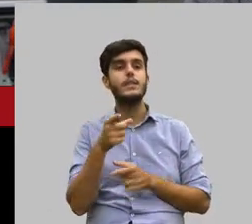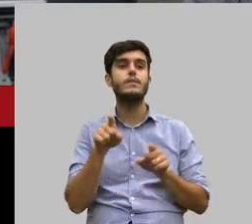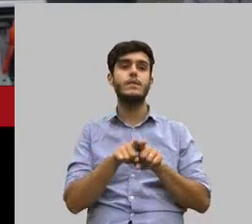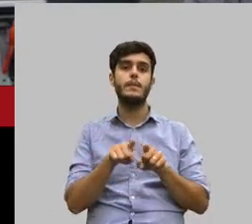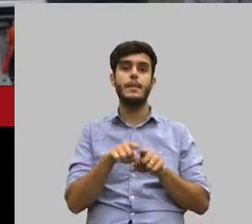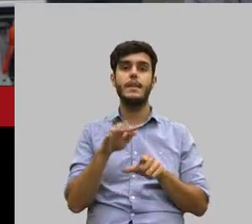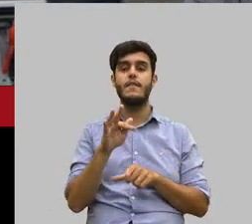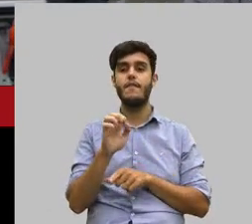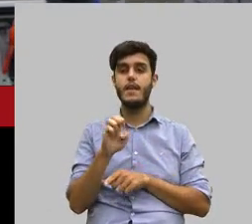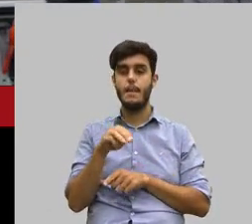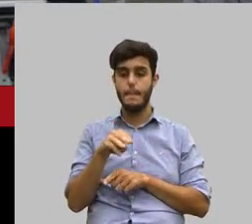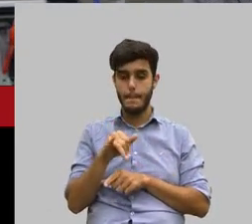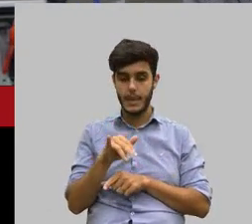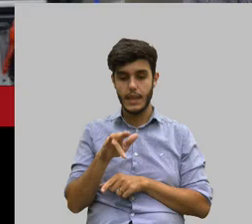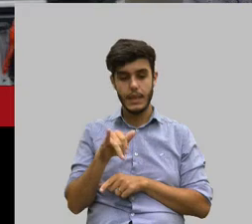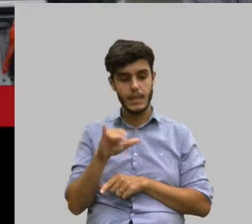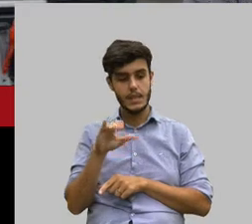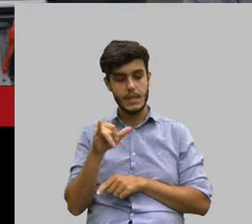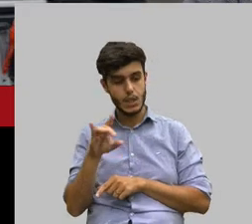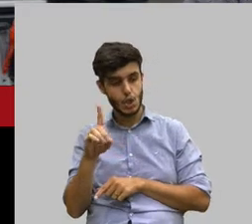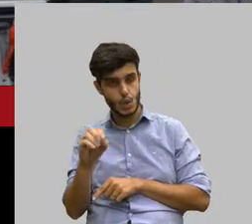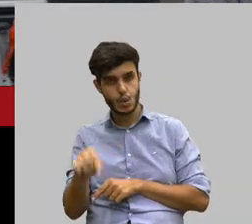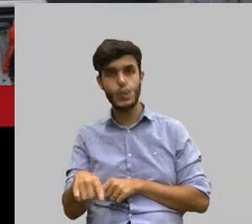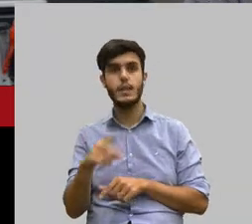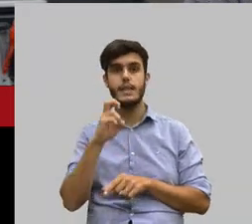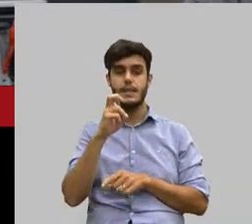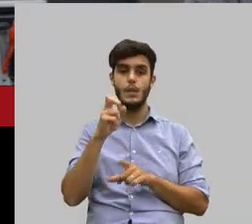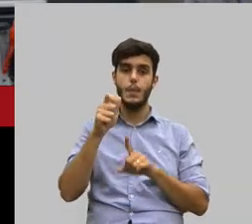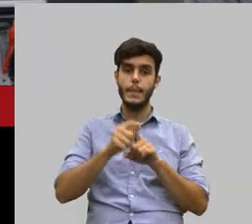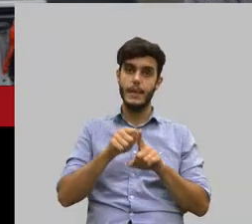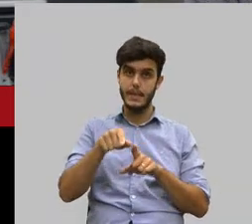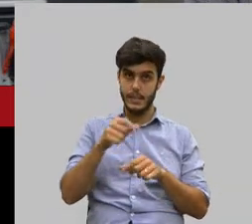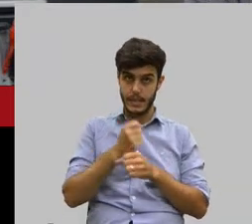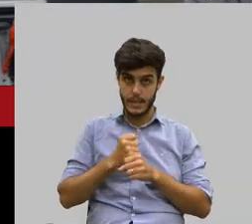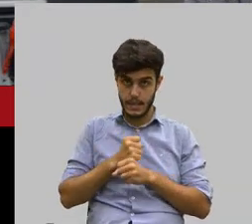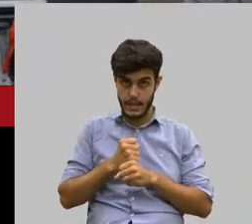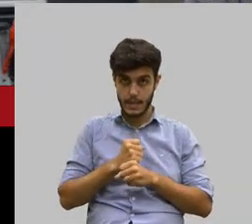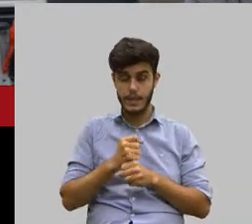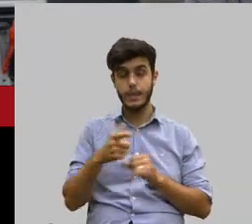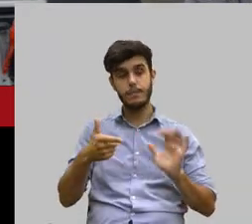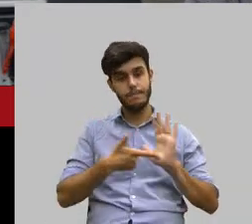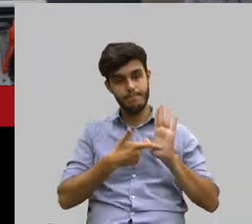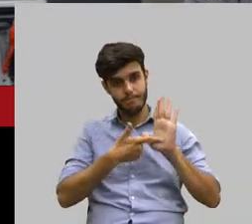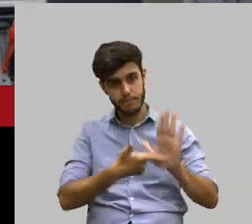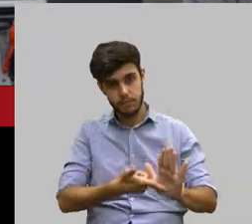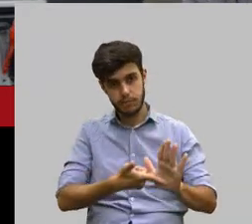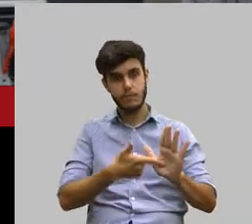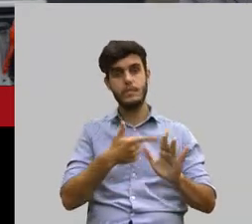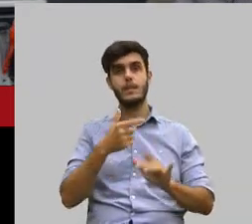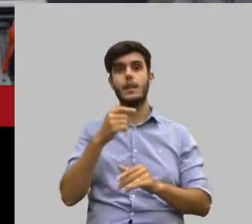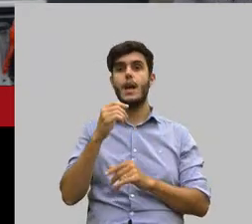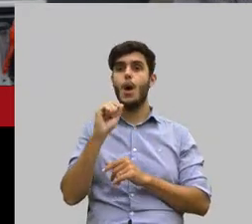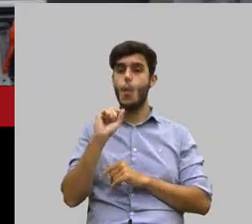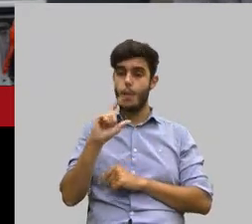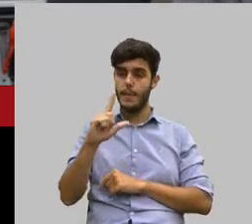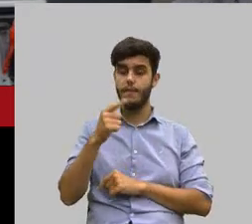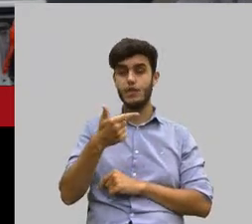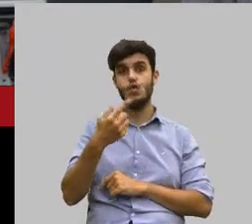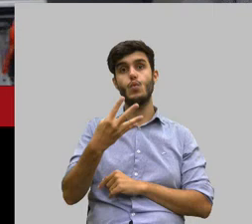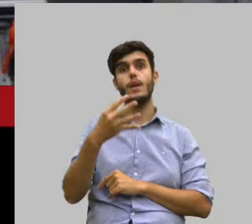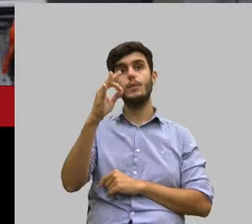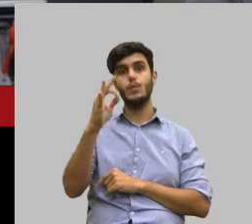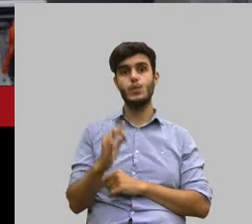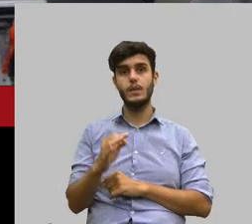feminicídio nos primeiros 5 meses deste ano apresentam um aumento de 24% se